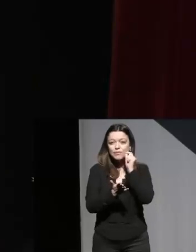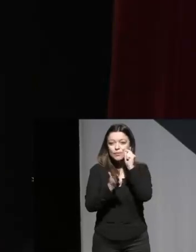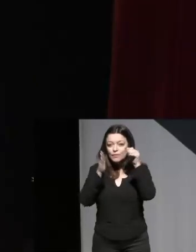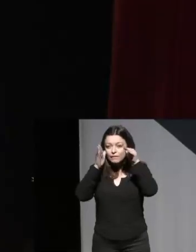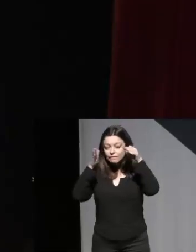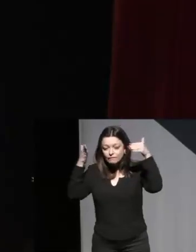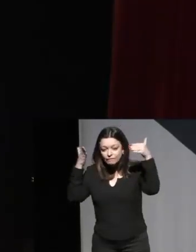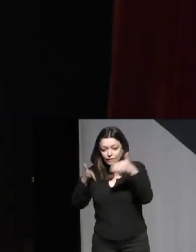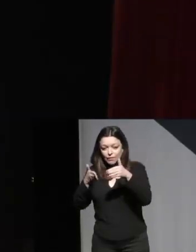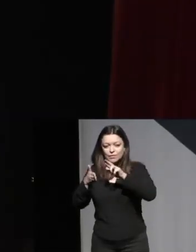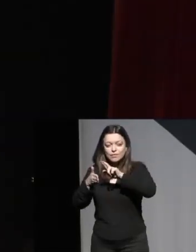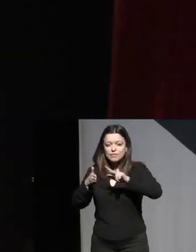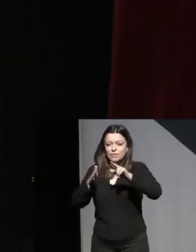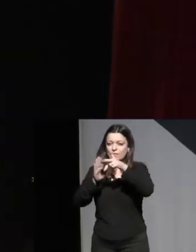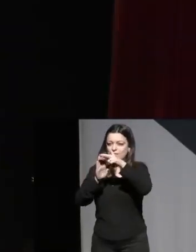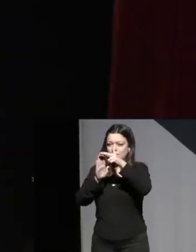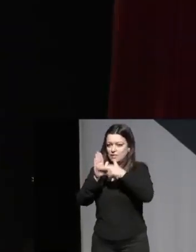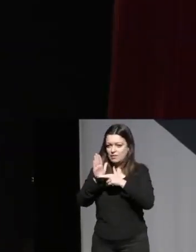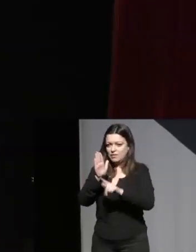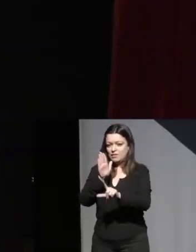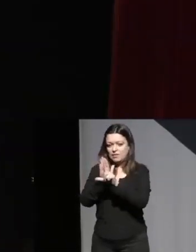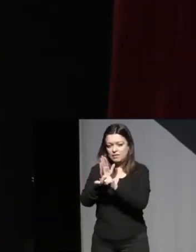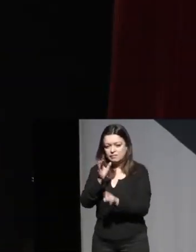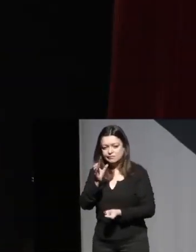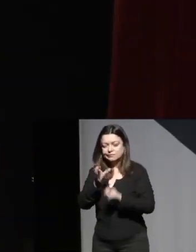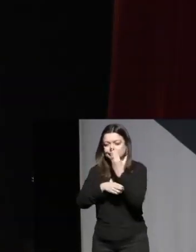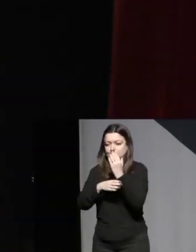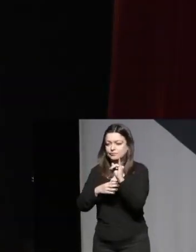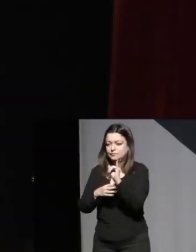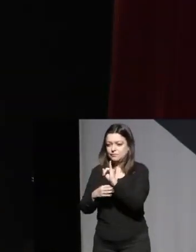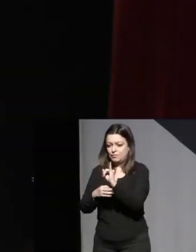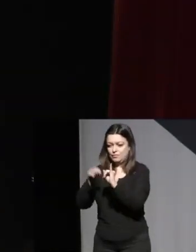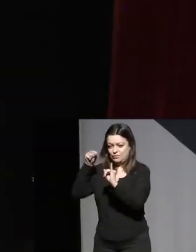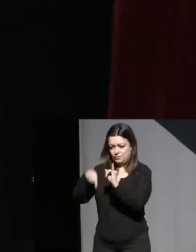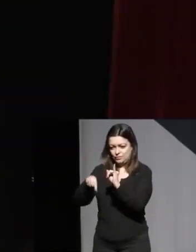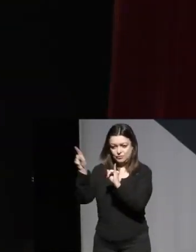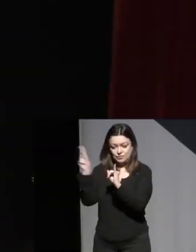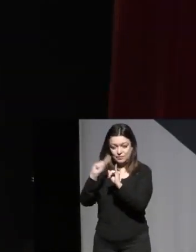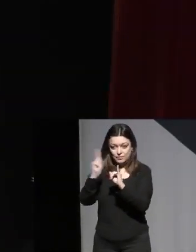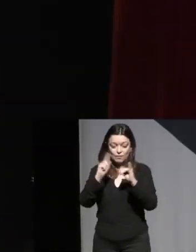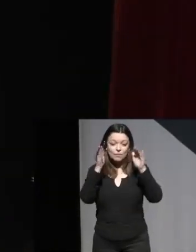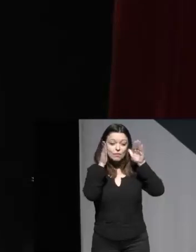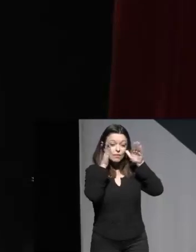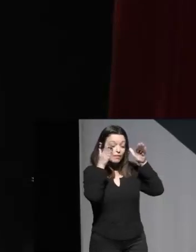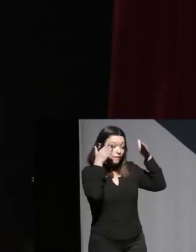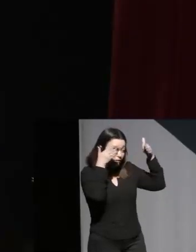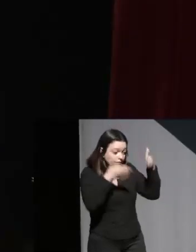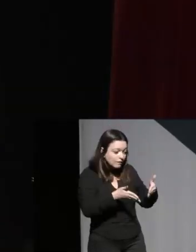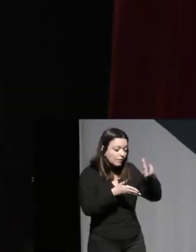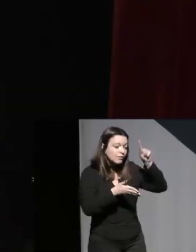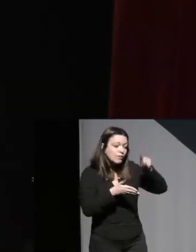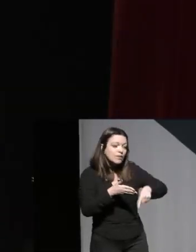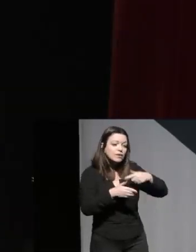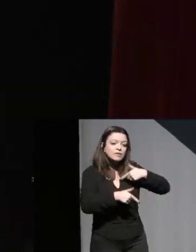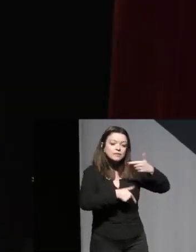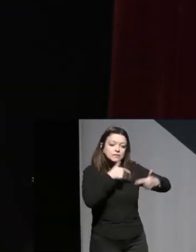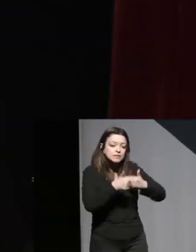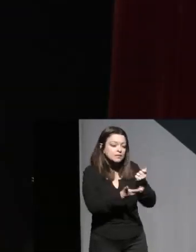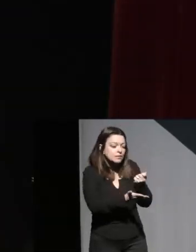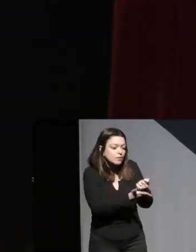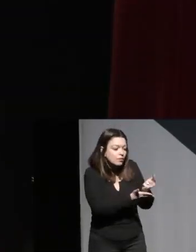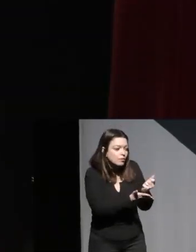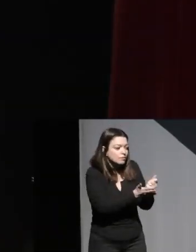tributação. A tributação, como eu disse, é um instrumento. O enfoque ele deve estar na atividade patrimonial.